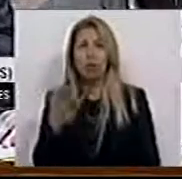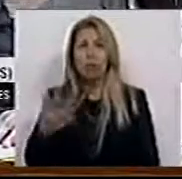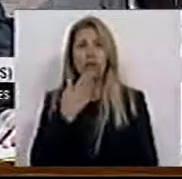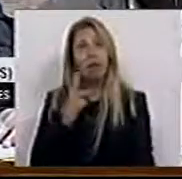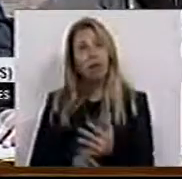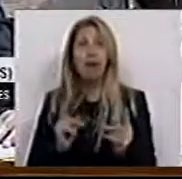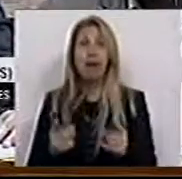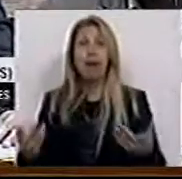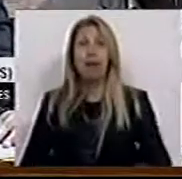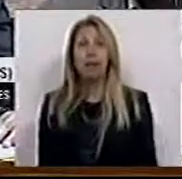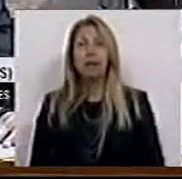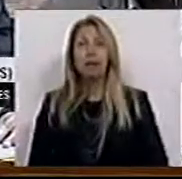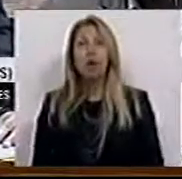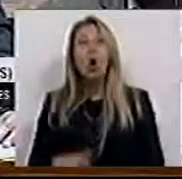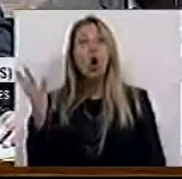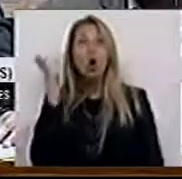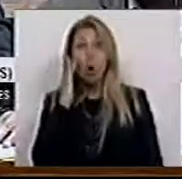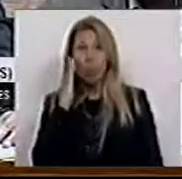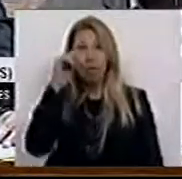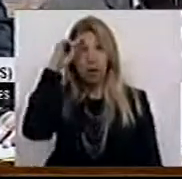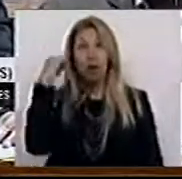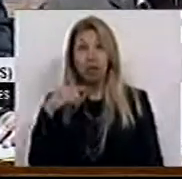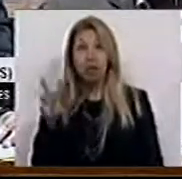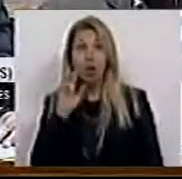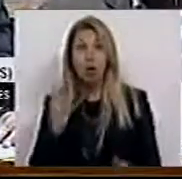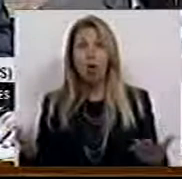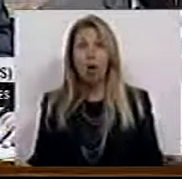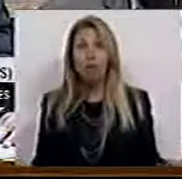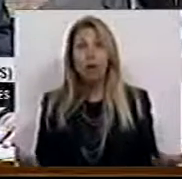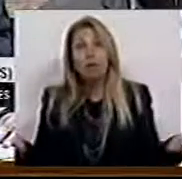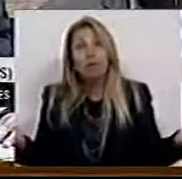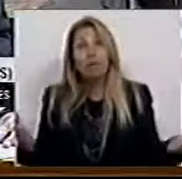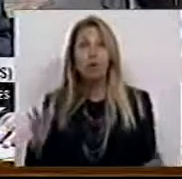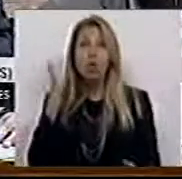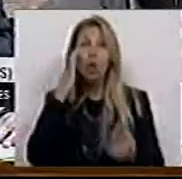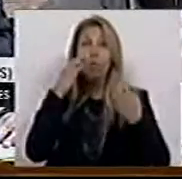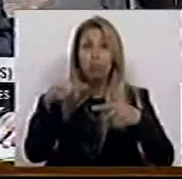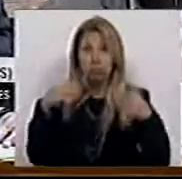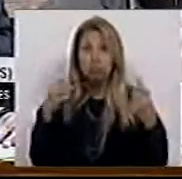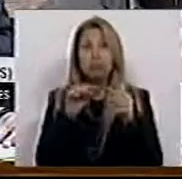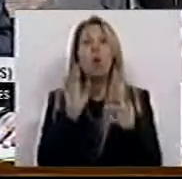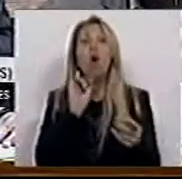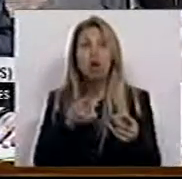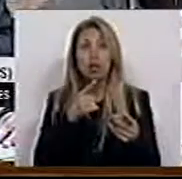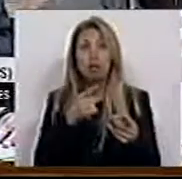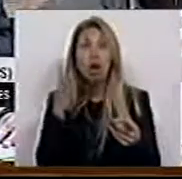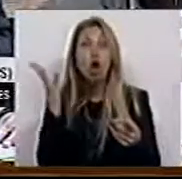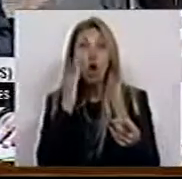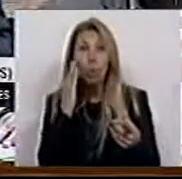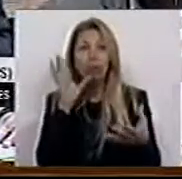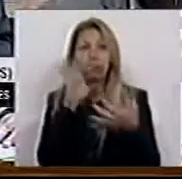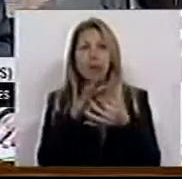verdade. Os números são duros, mas os números representam pessoas. Cada